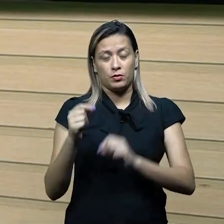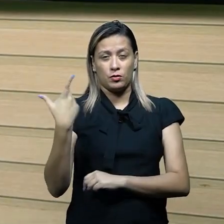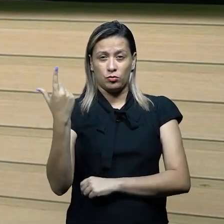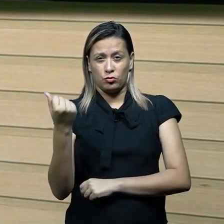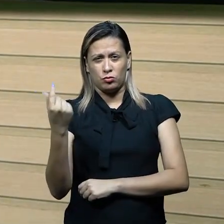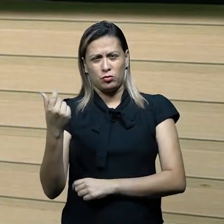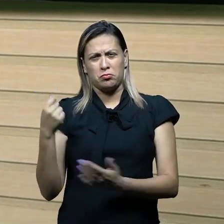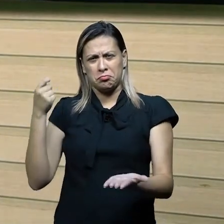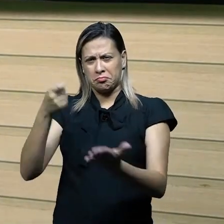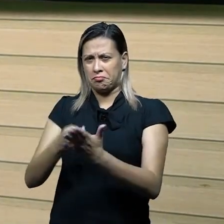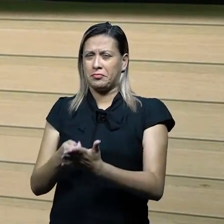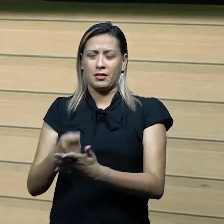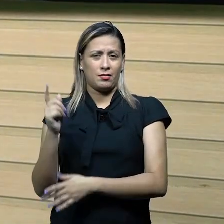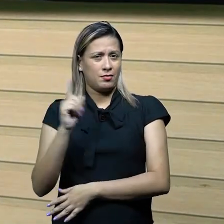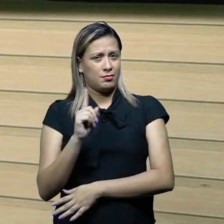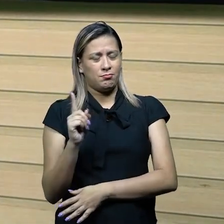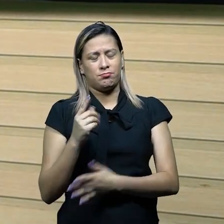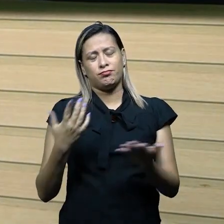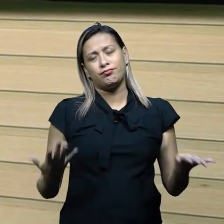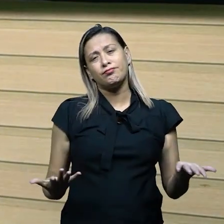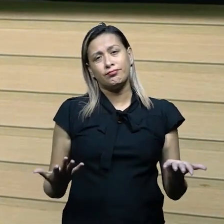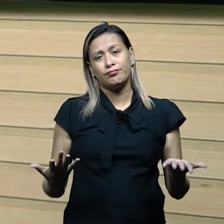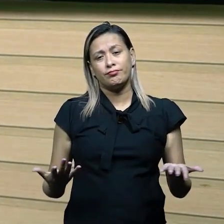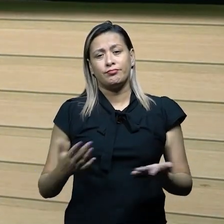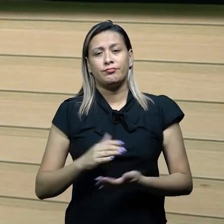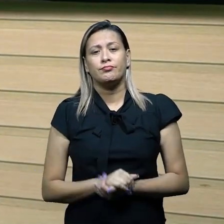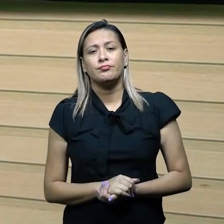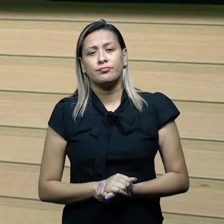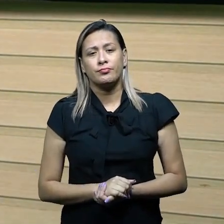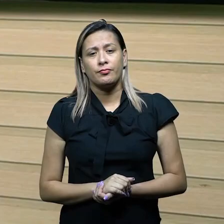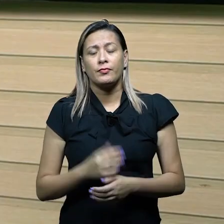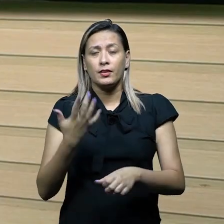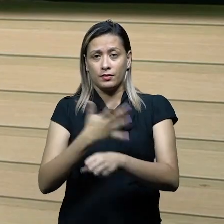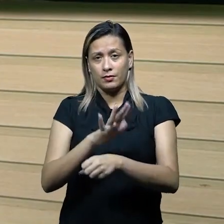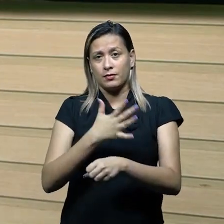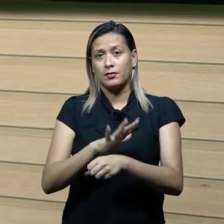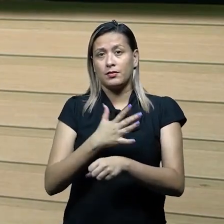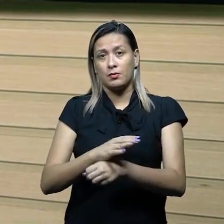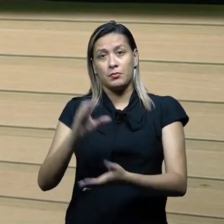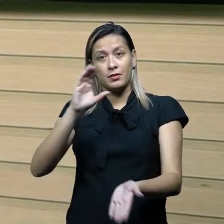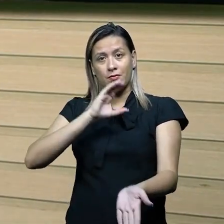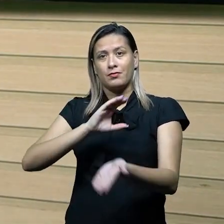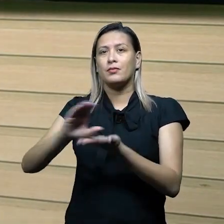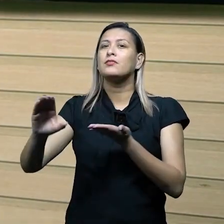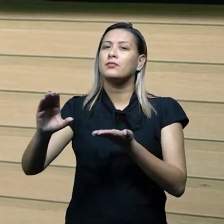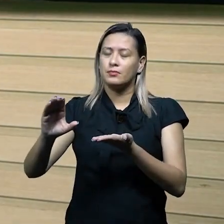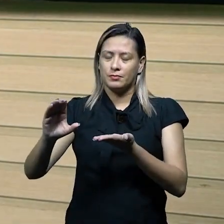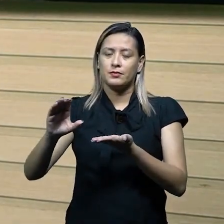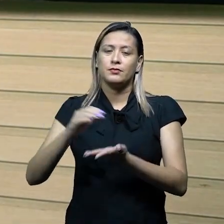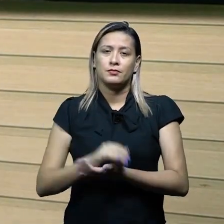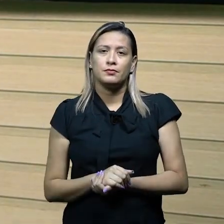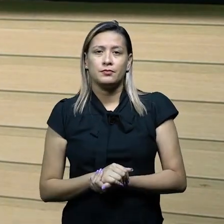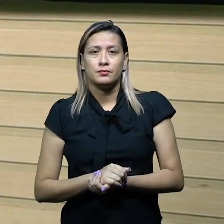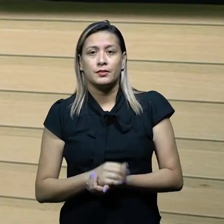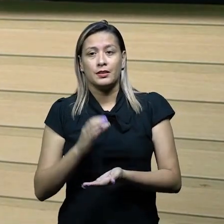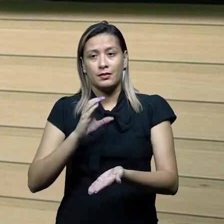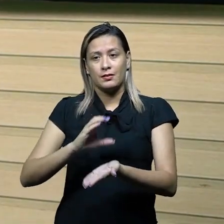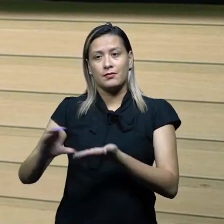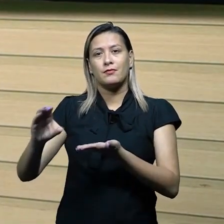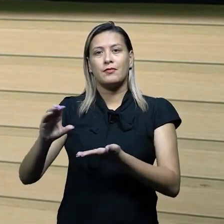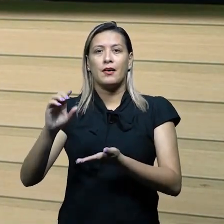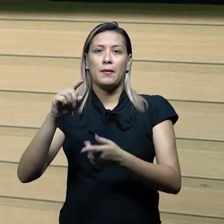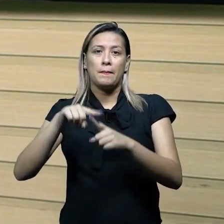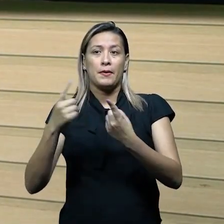custo. Custo é algo que você gasta e não vai ter o retorno. Treinamento, ele é investimento, é algo que vai e